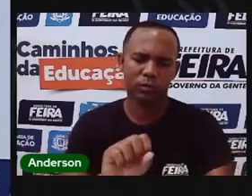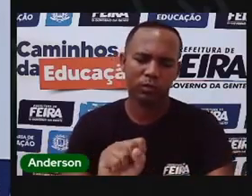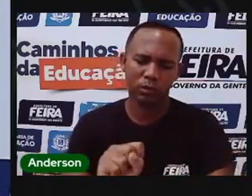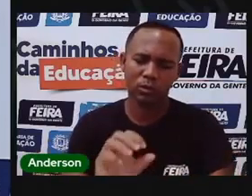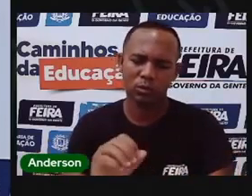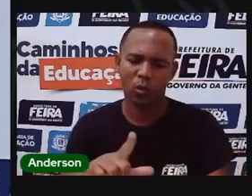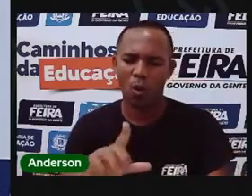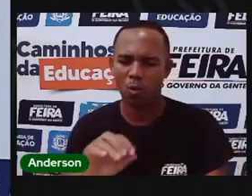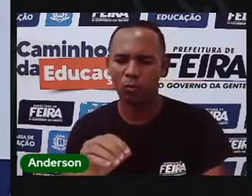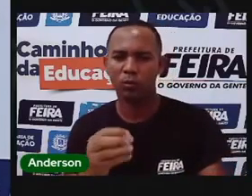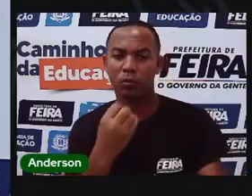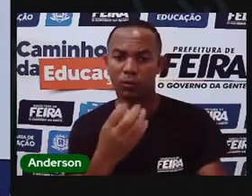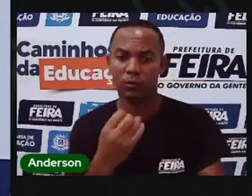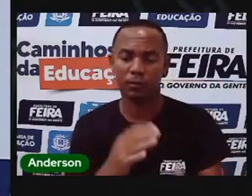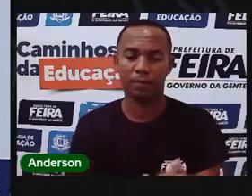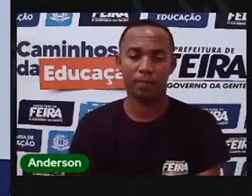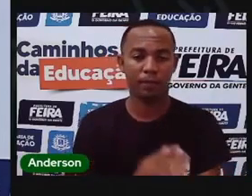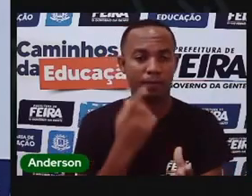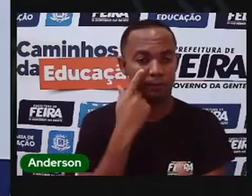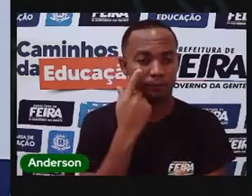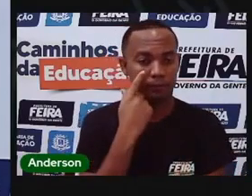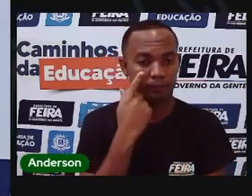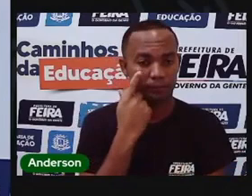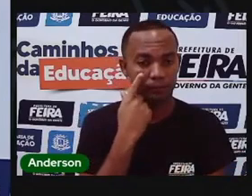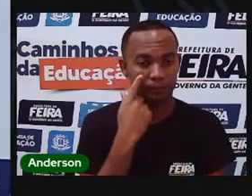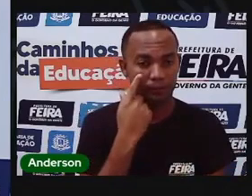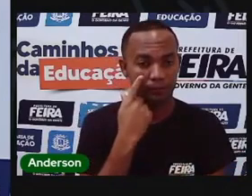Bom, aqui a Pró trouxe alguns exemplos de,